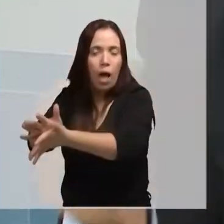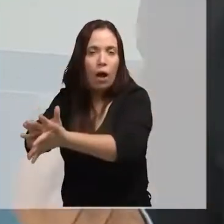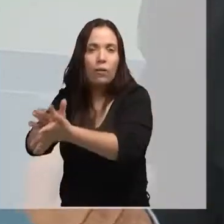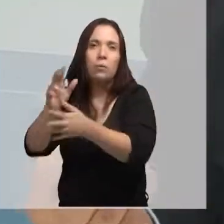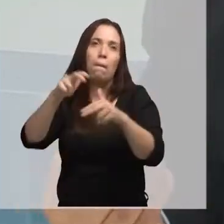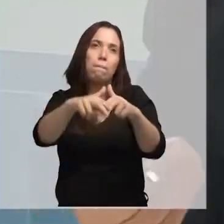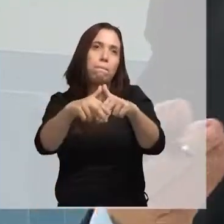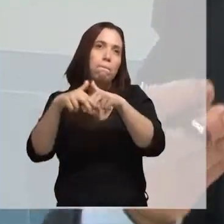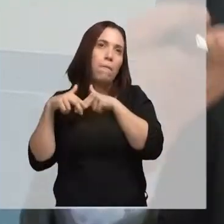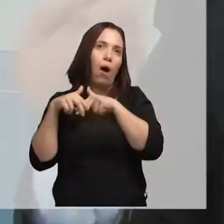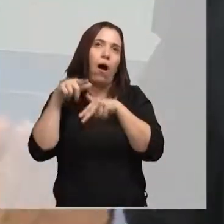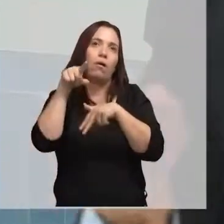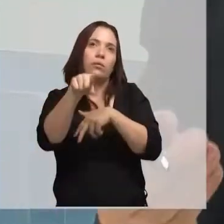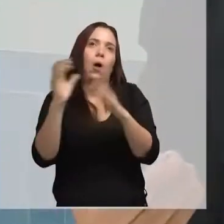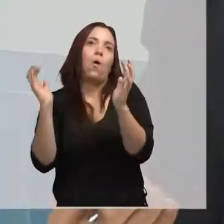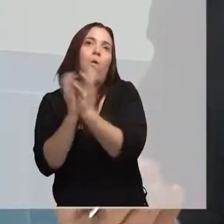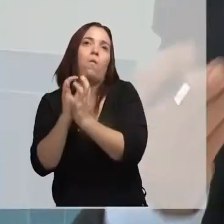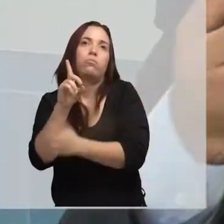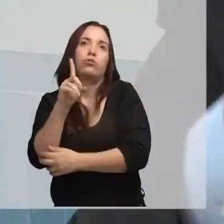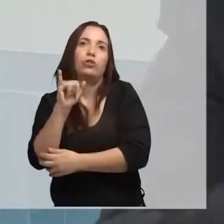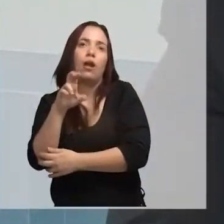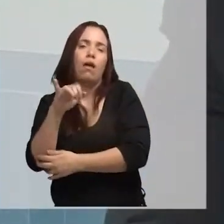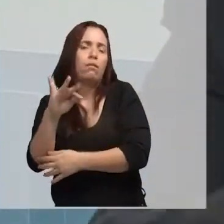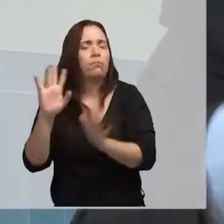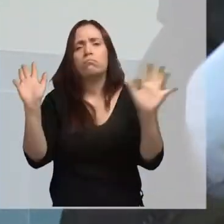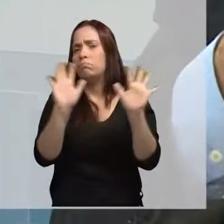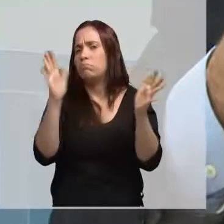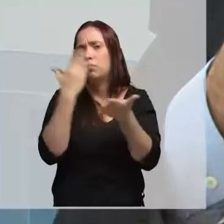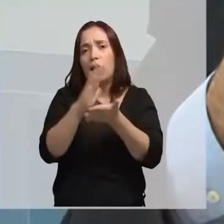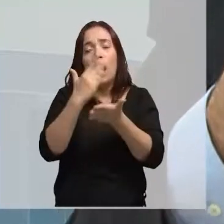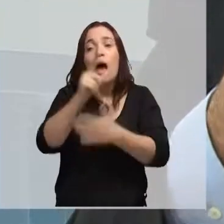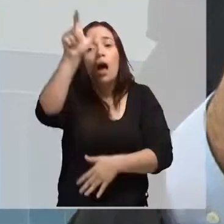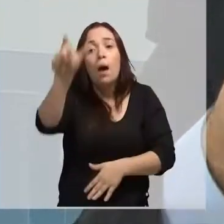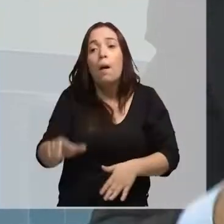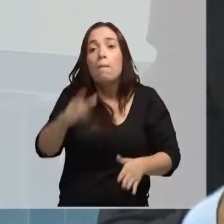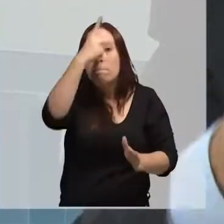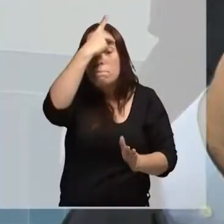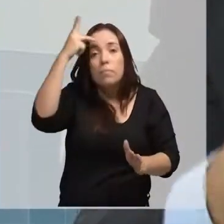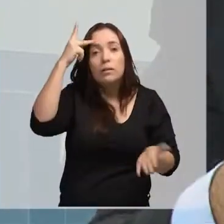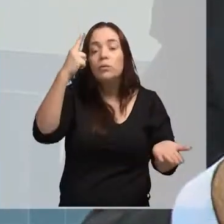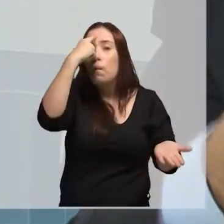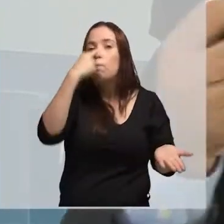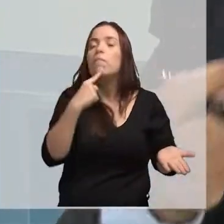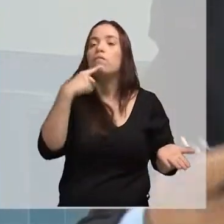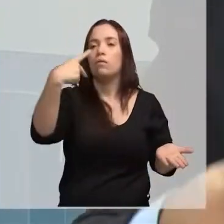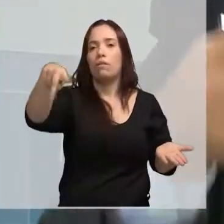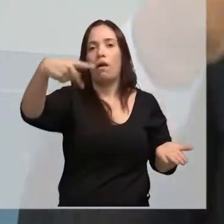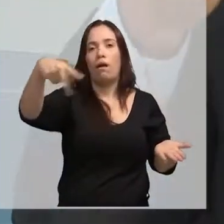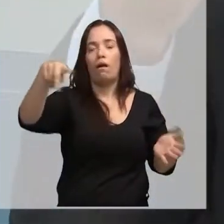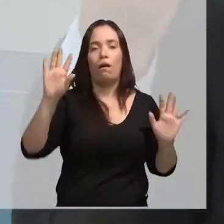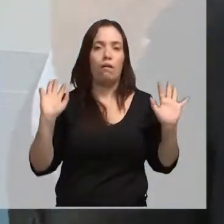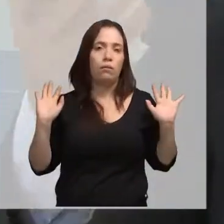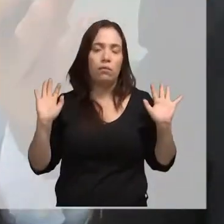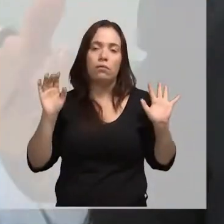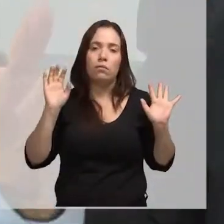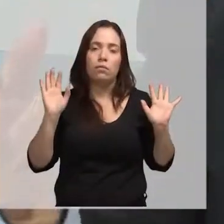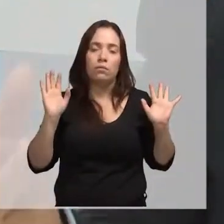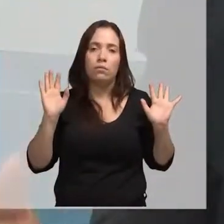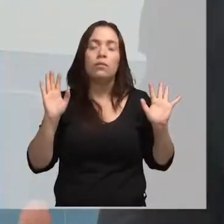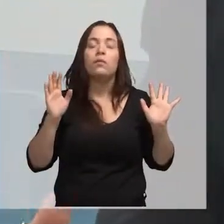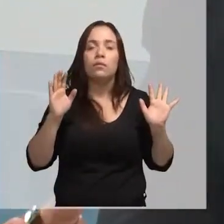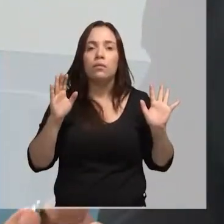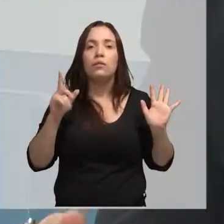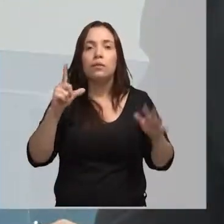é homofóbico não é de direita e de esquerda. Ele é um cidadão correto, honesto e respeita